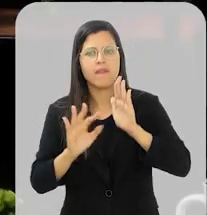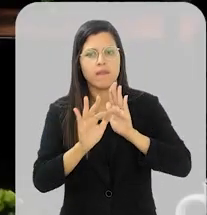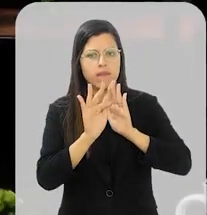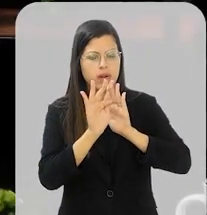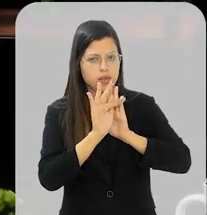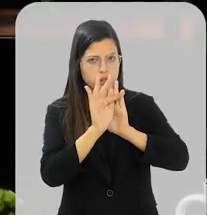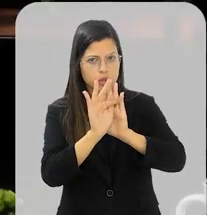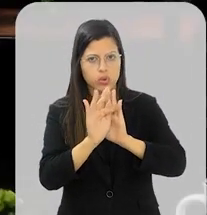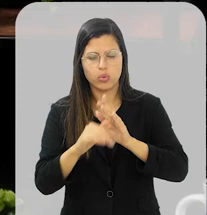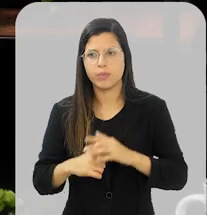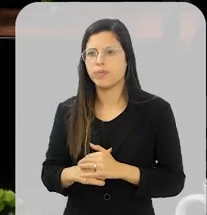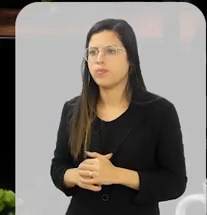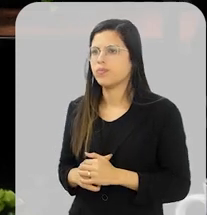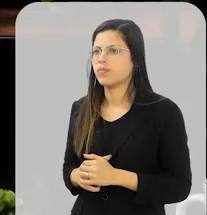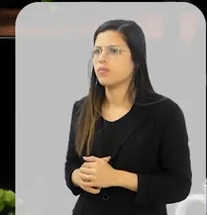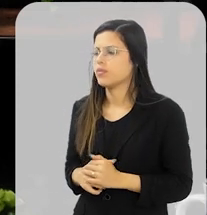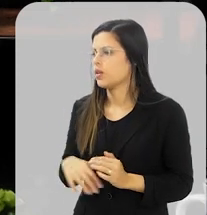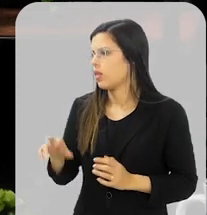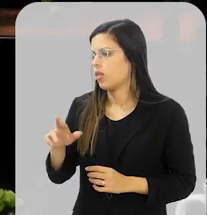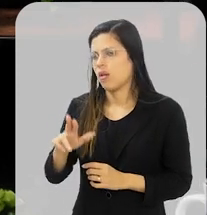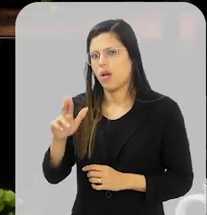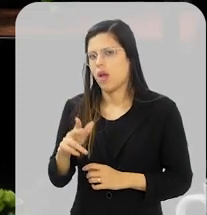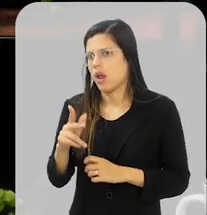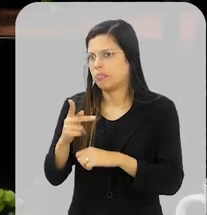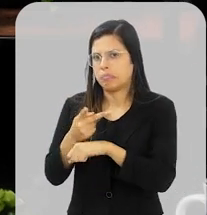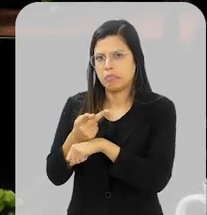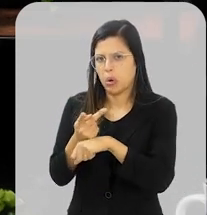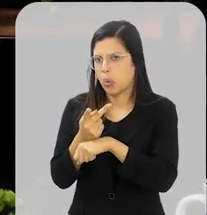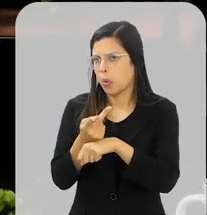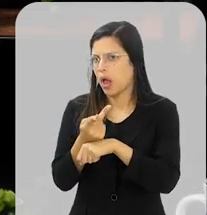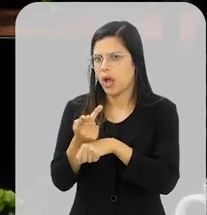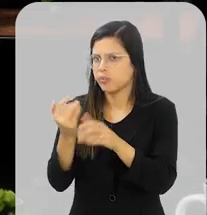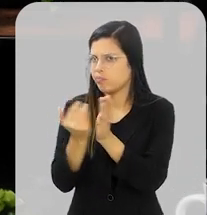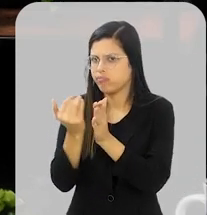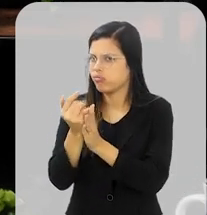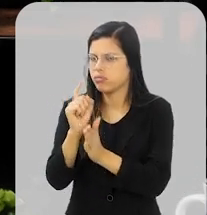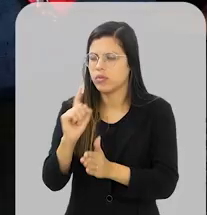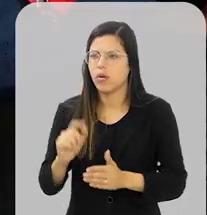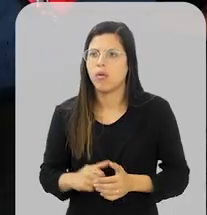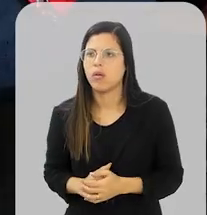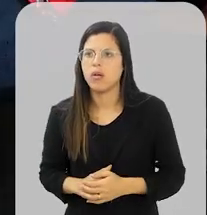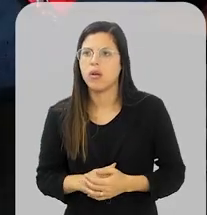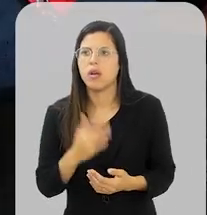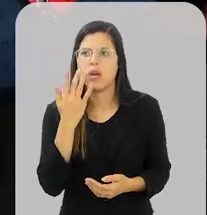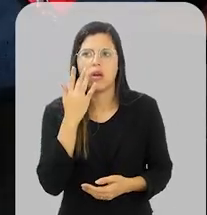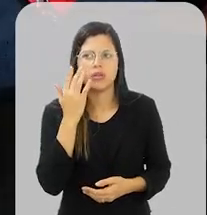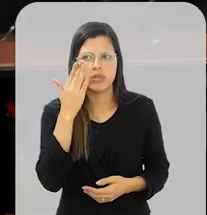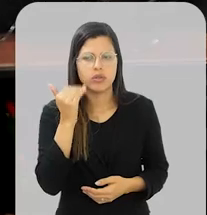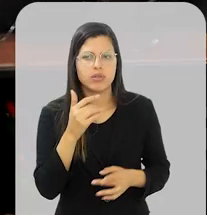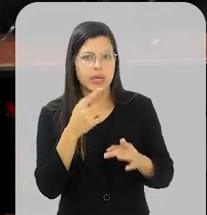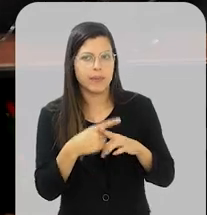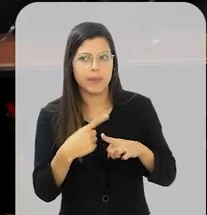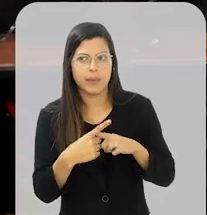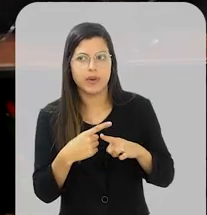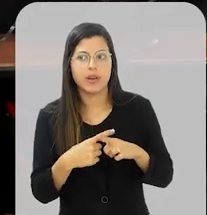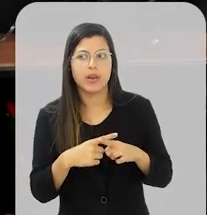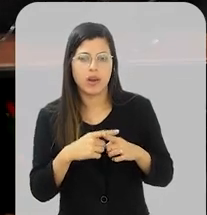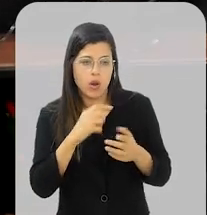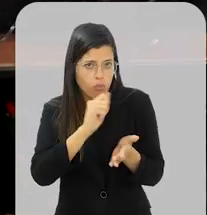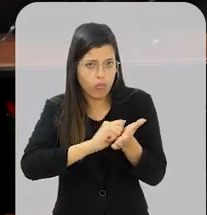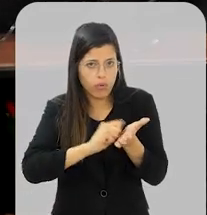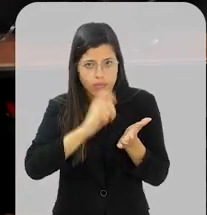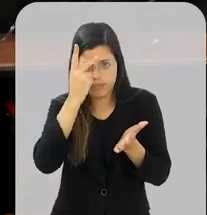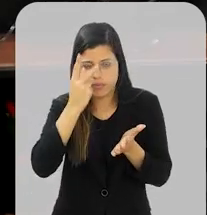não. Do Não. Papa Francisco, não é muito procurado. Eu acho que eu sei por quê, né?